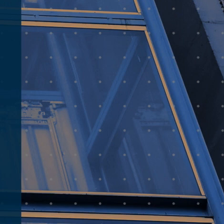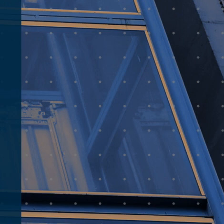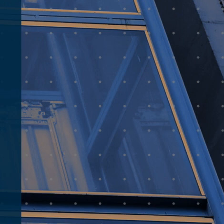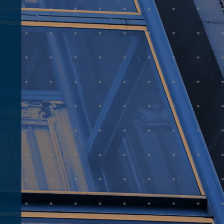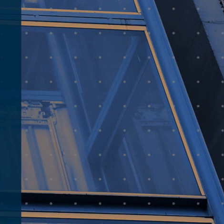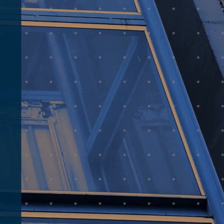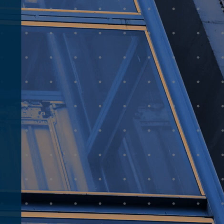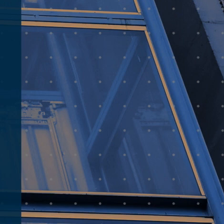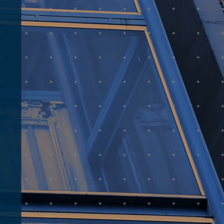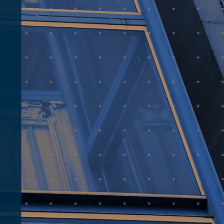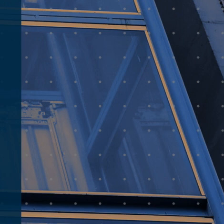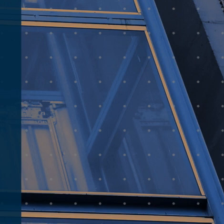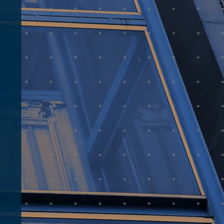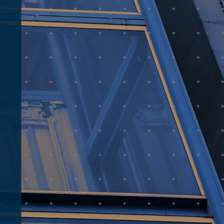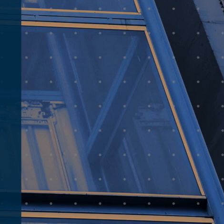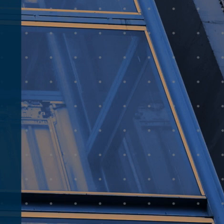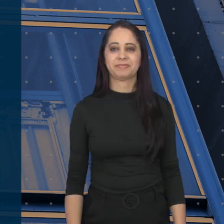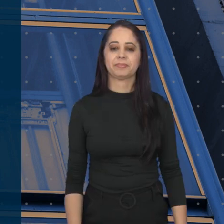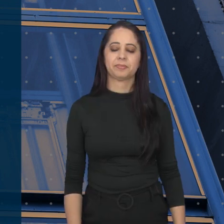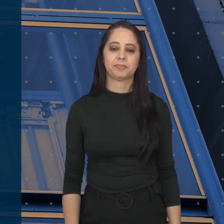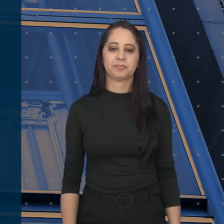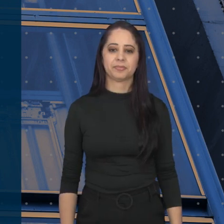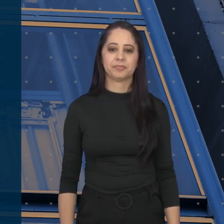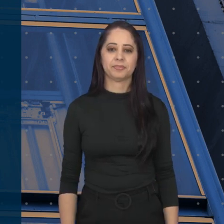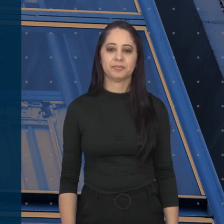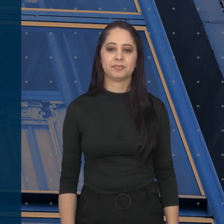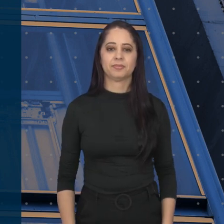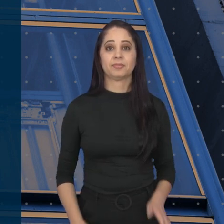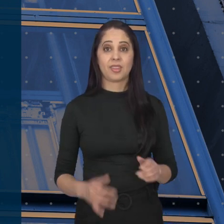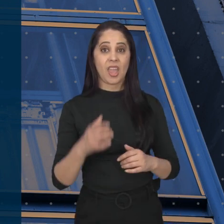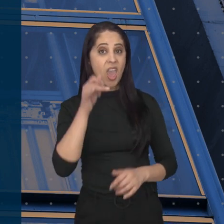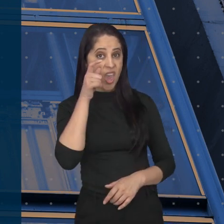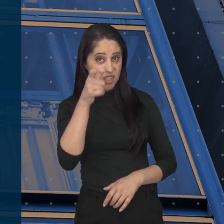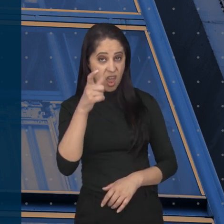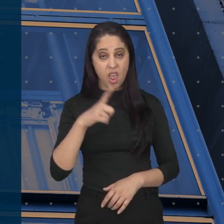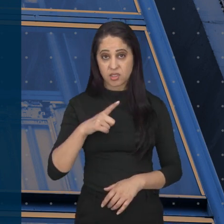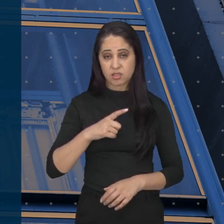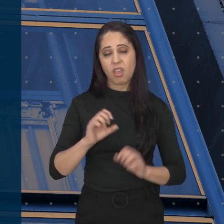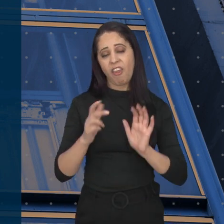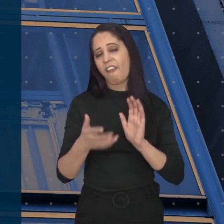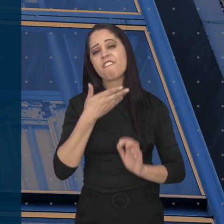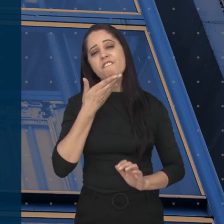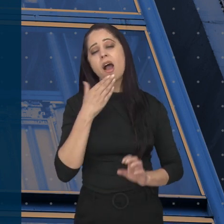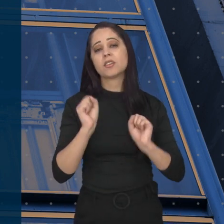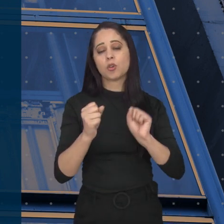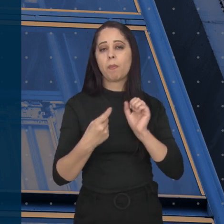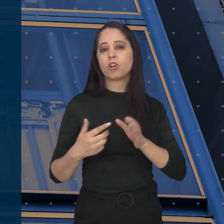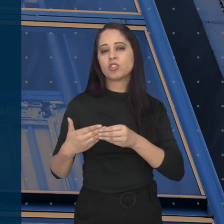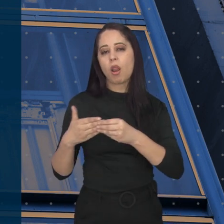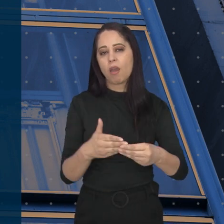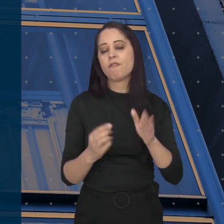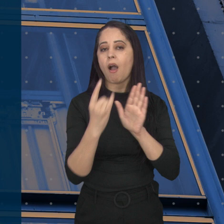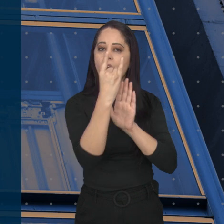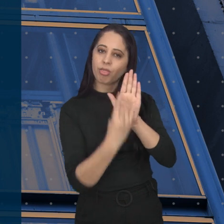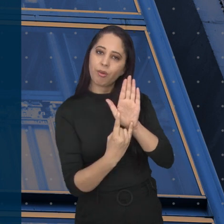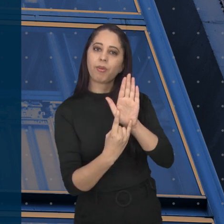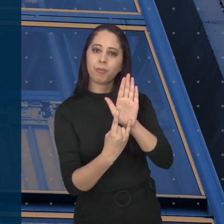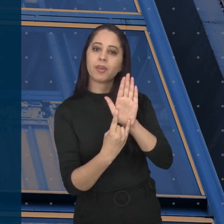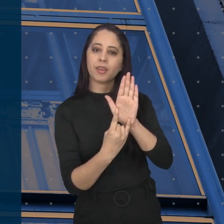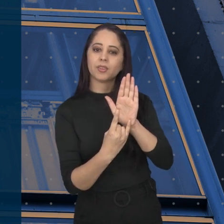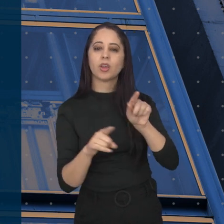de mercadorias, serralheiro, serralheiro montador, soldador, técnico em manutenção, técnico em